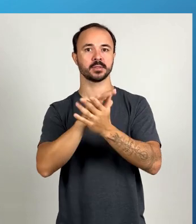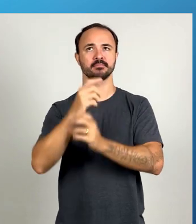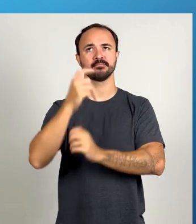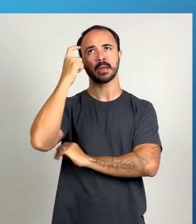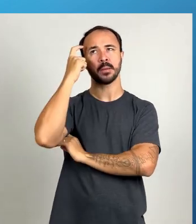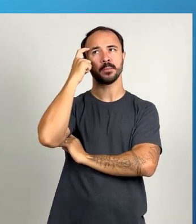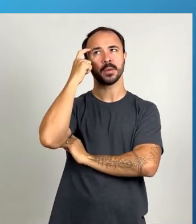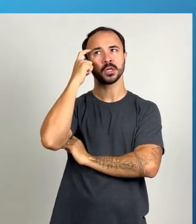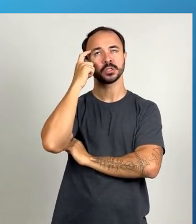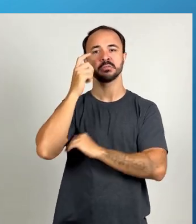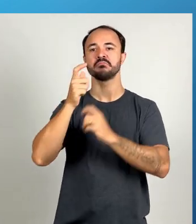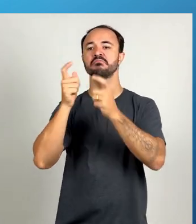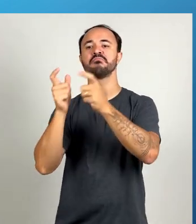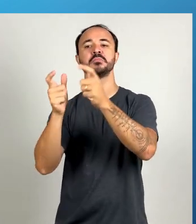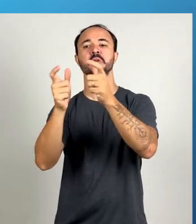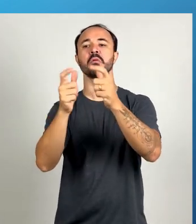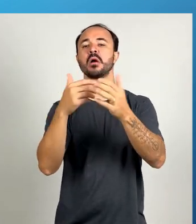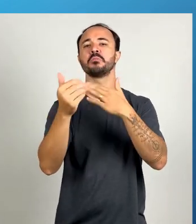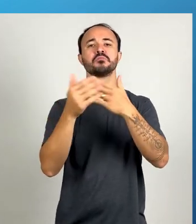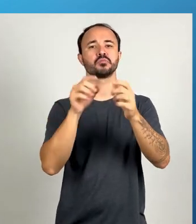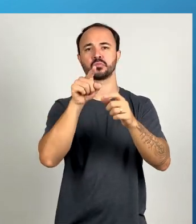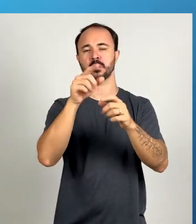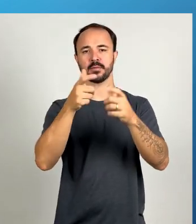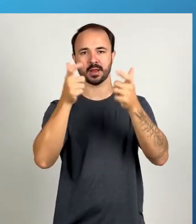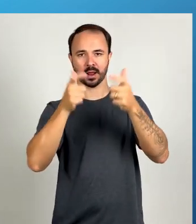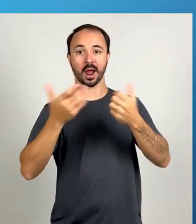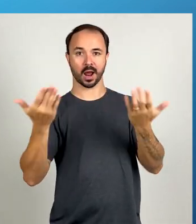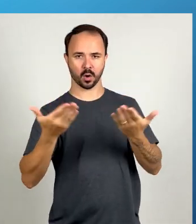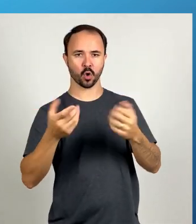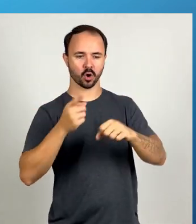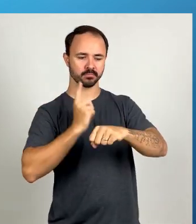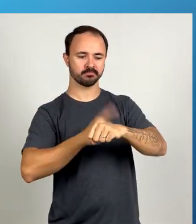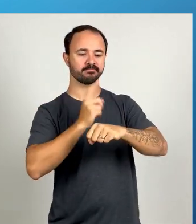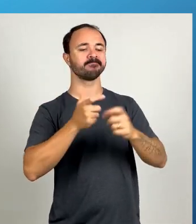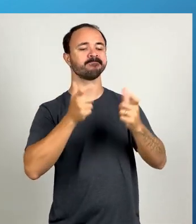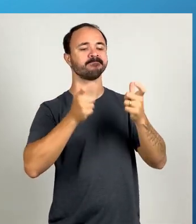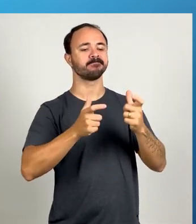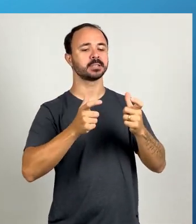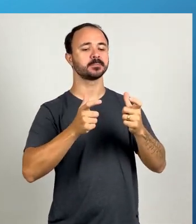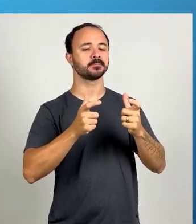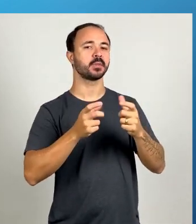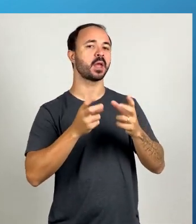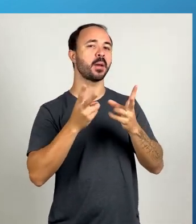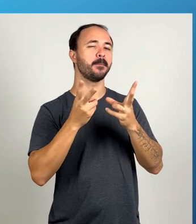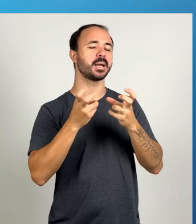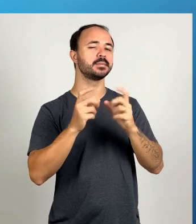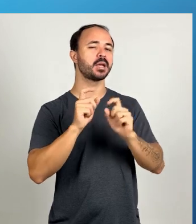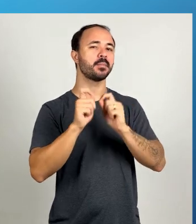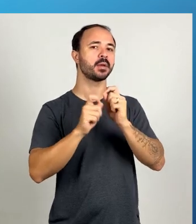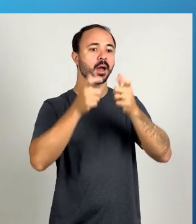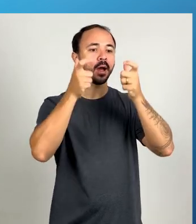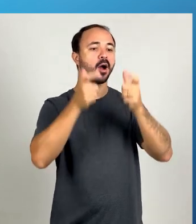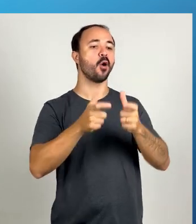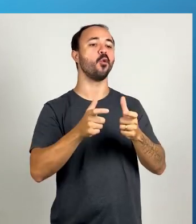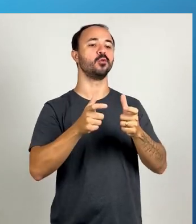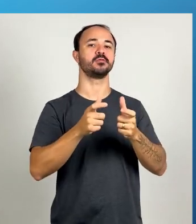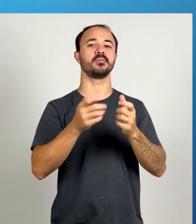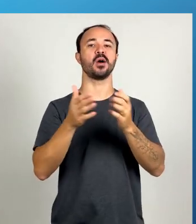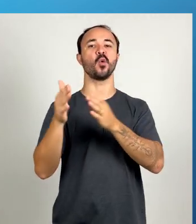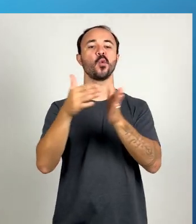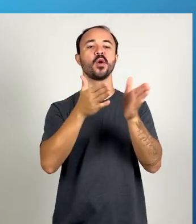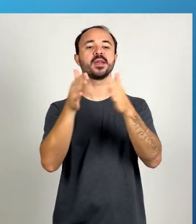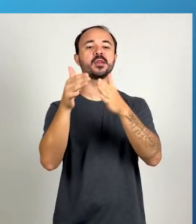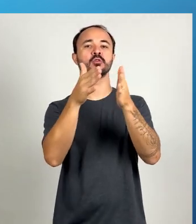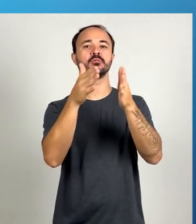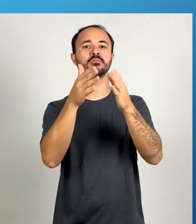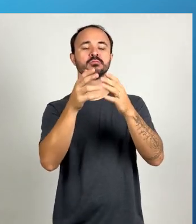sua casa, no shopping, enfim, onde você estiver agora. Tenta perceber para onde é o rio